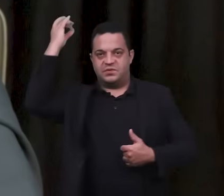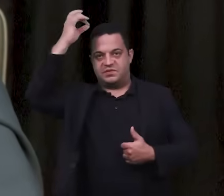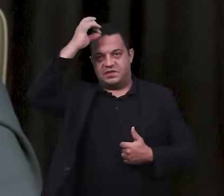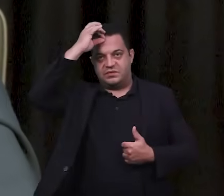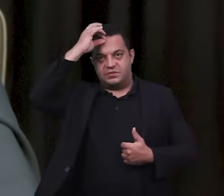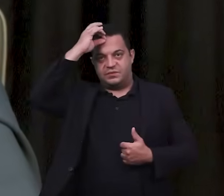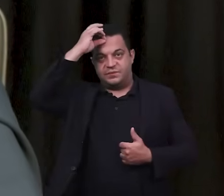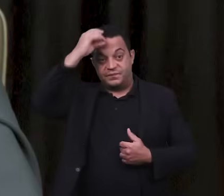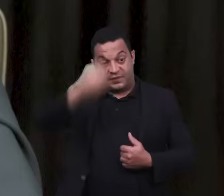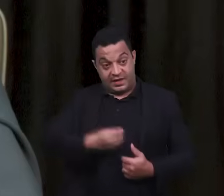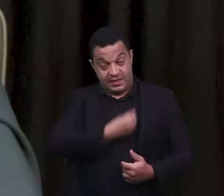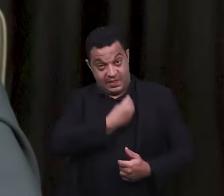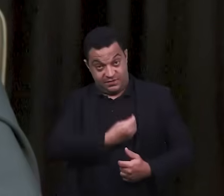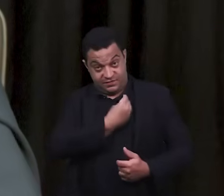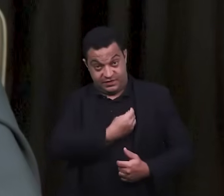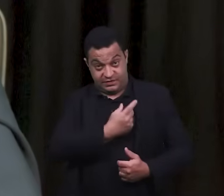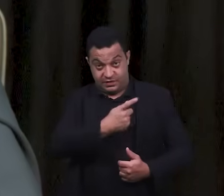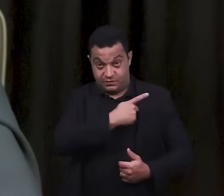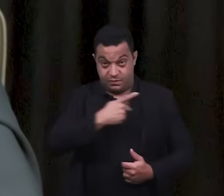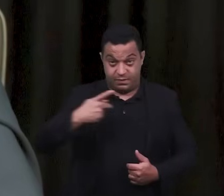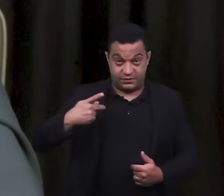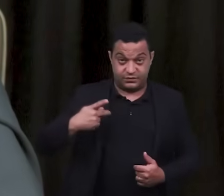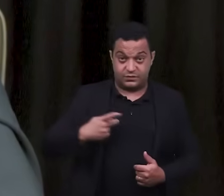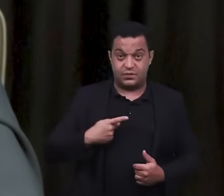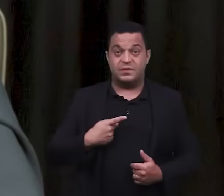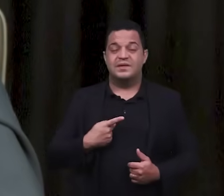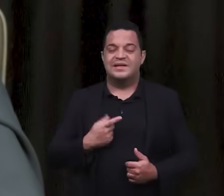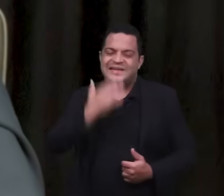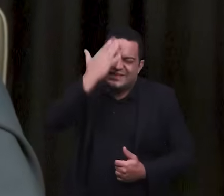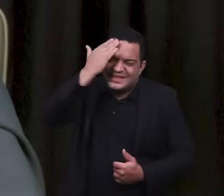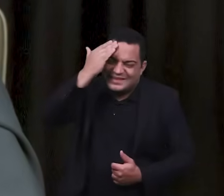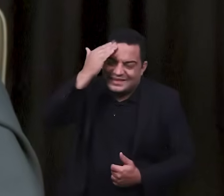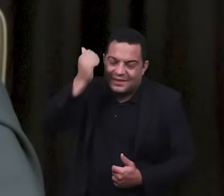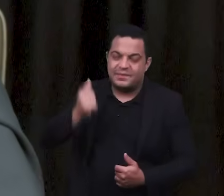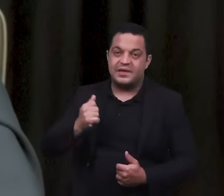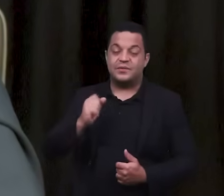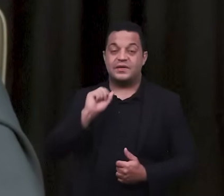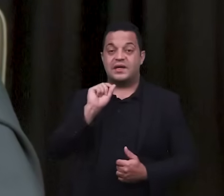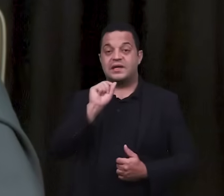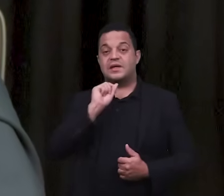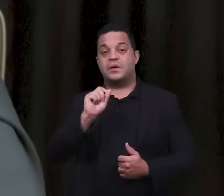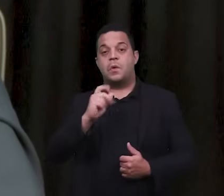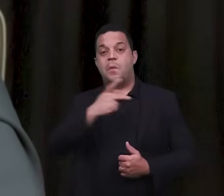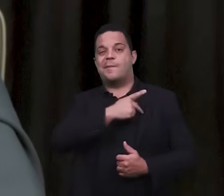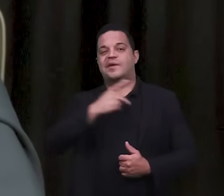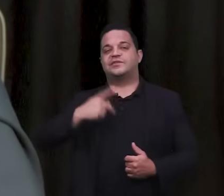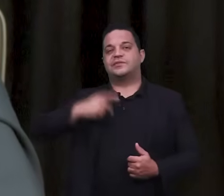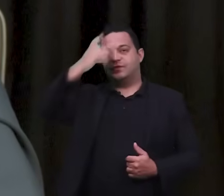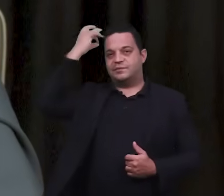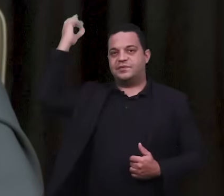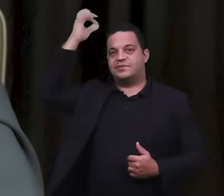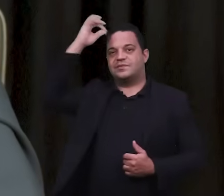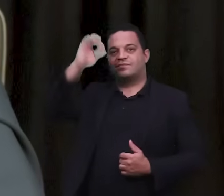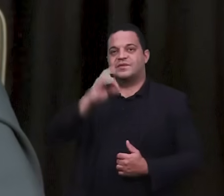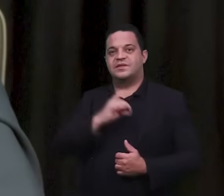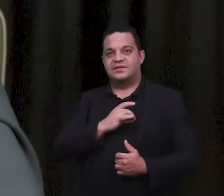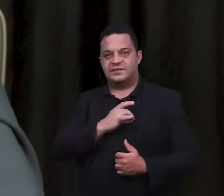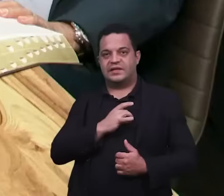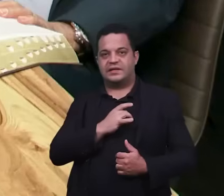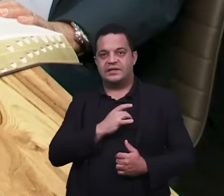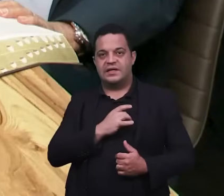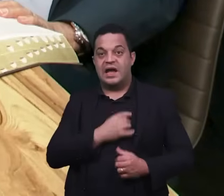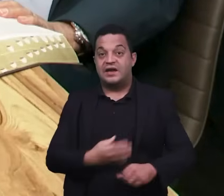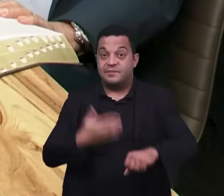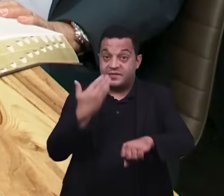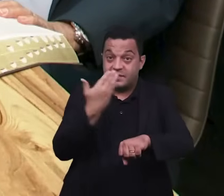Jesus e tudo que a igreja vai ver nele, vai ver como reflexo daquilo que ele recebe do Senhor e transmite para a igreja. Nós